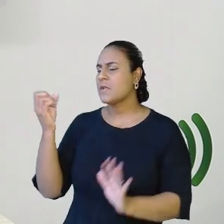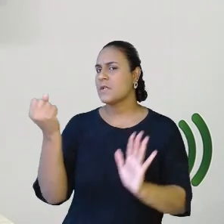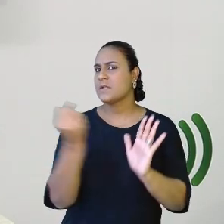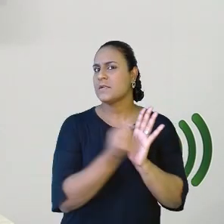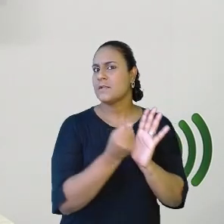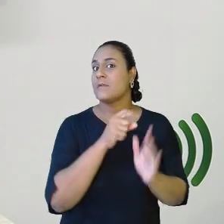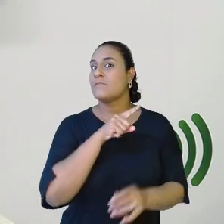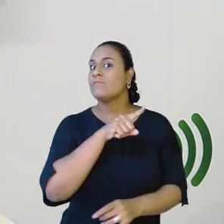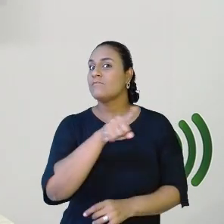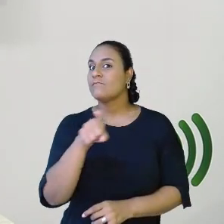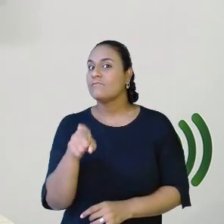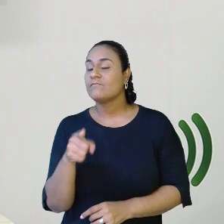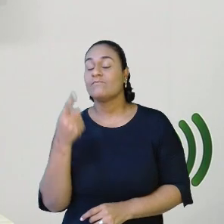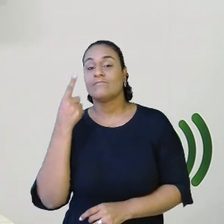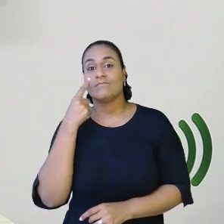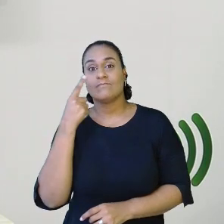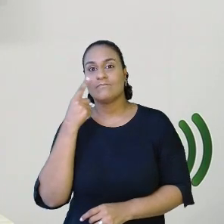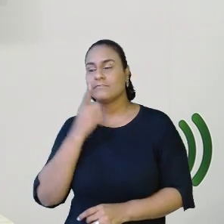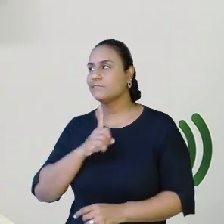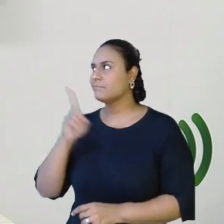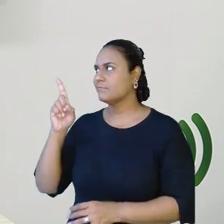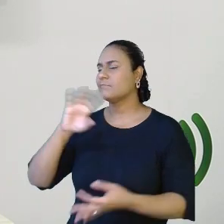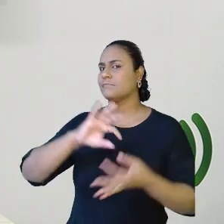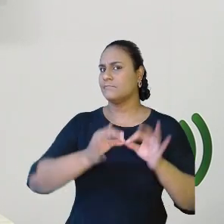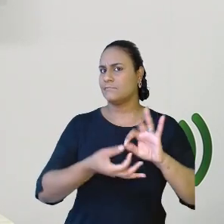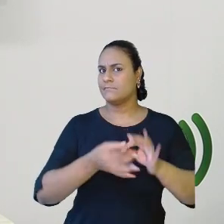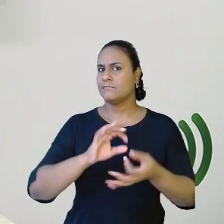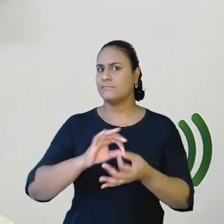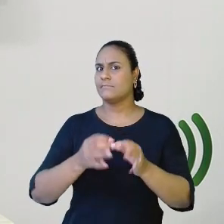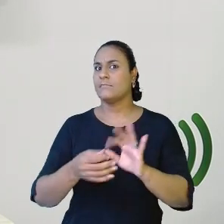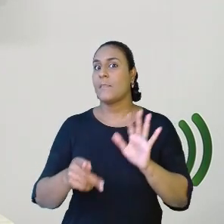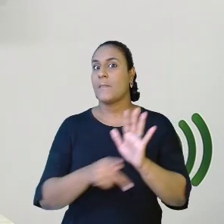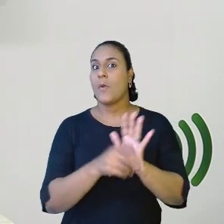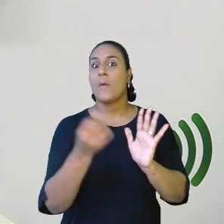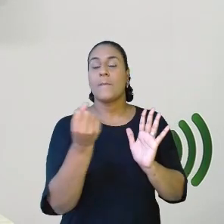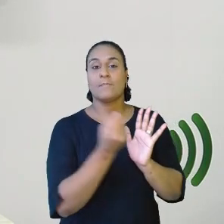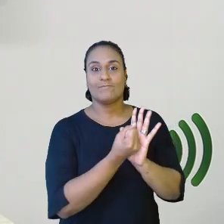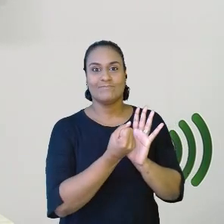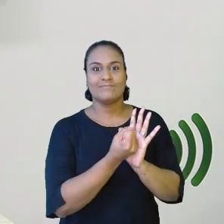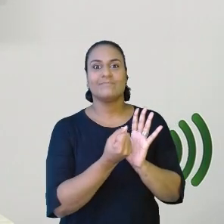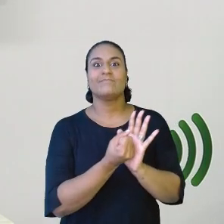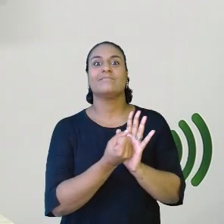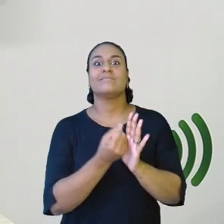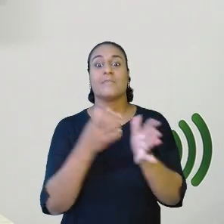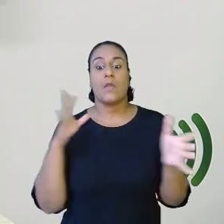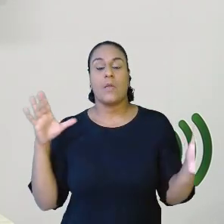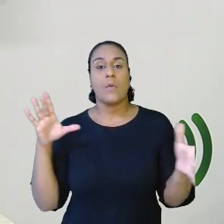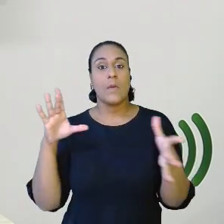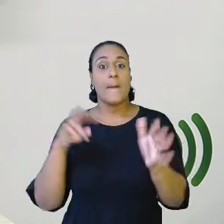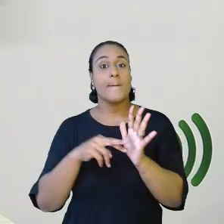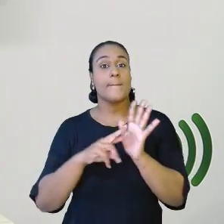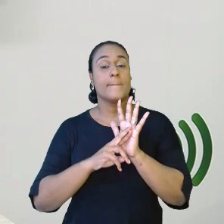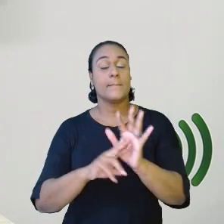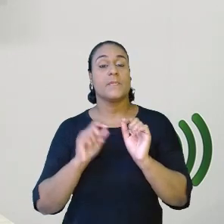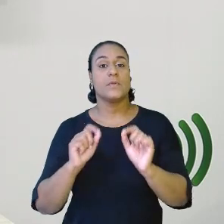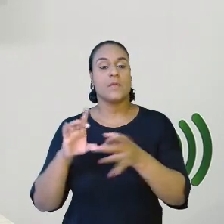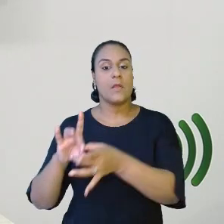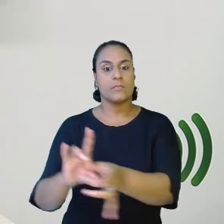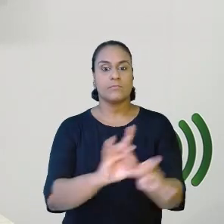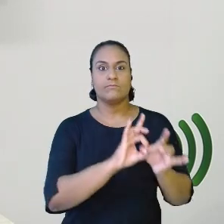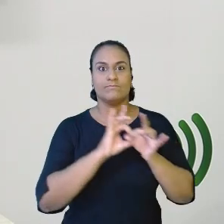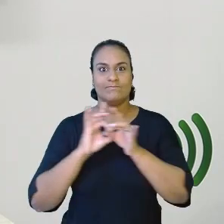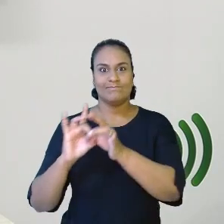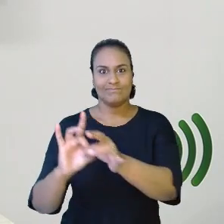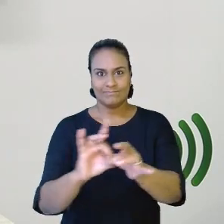estão vendo aí é o símbolo das Olimpíadas e representa a união dos continentes, isso mesmo. Então, quando